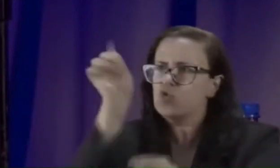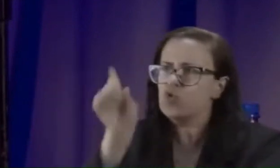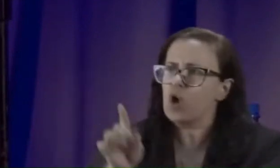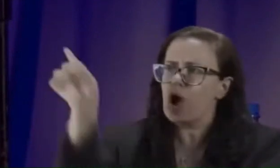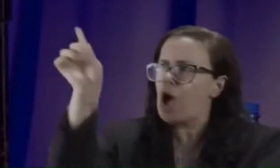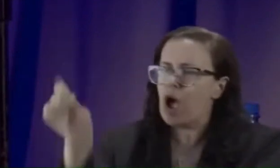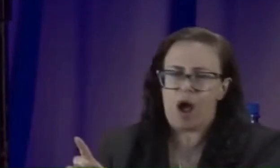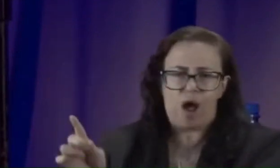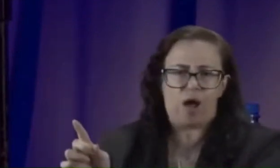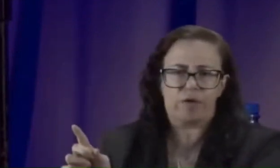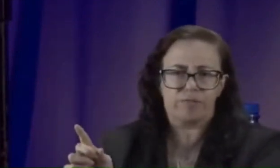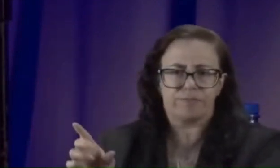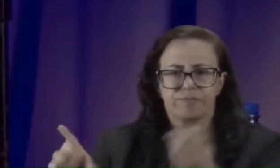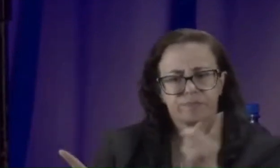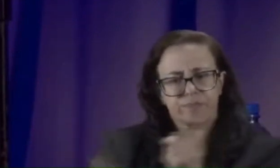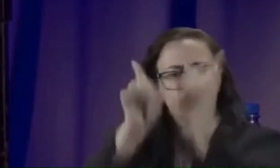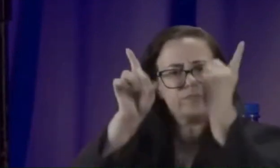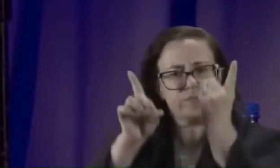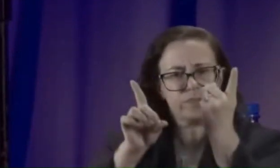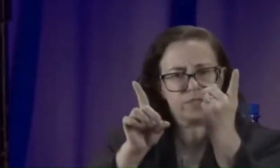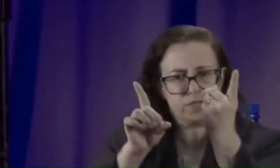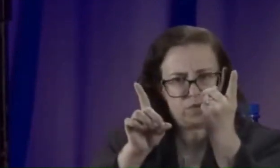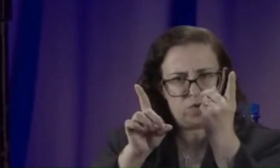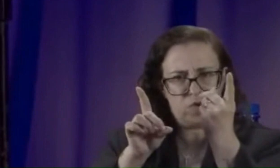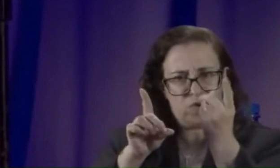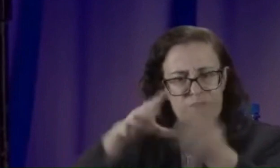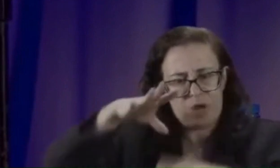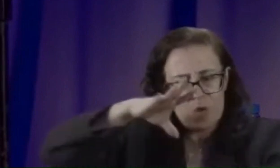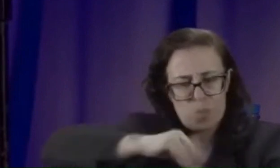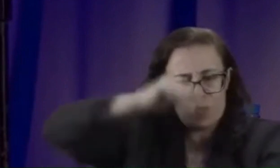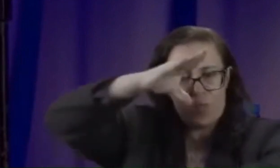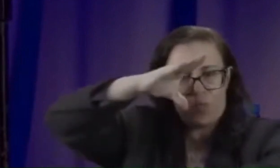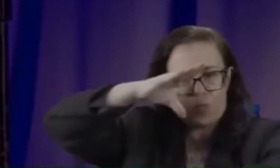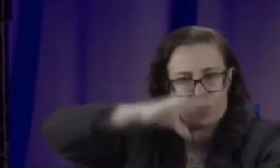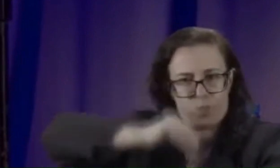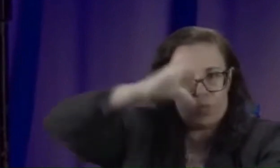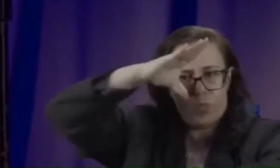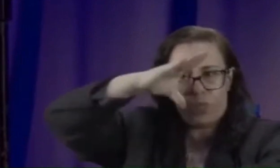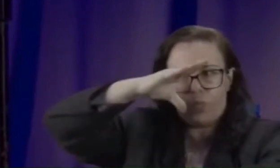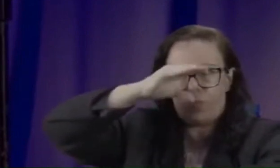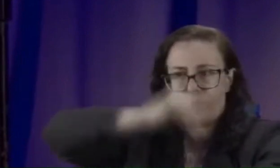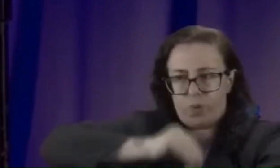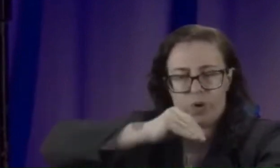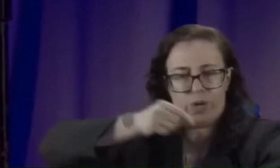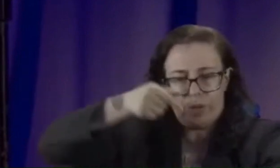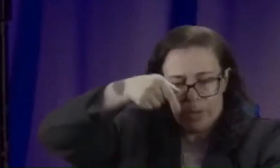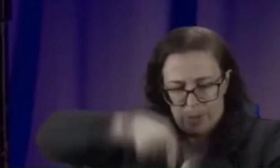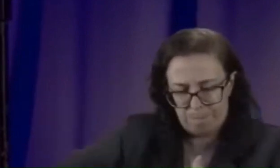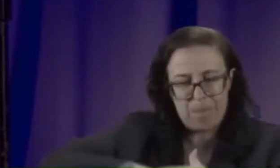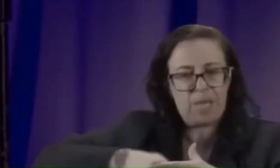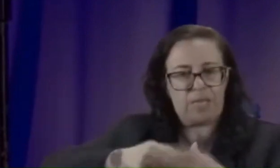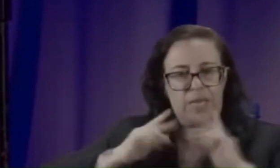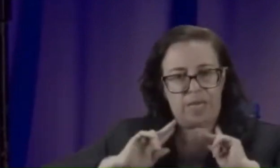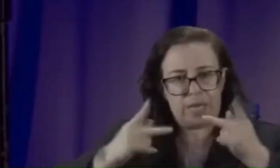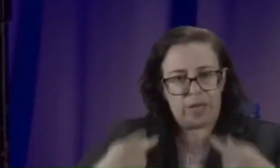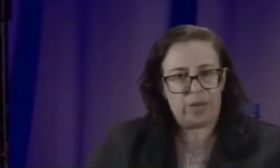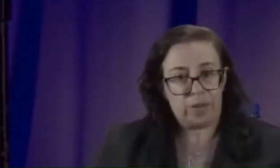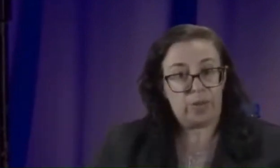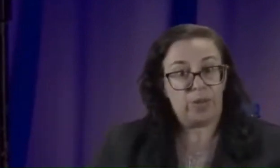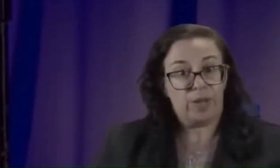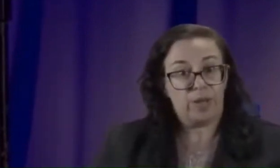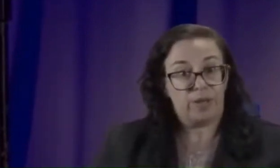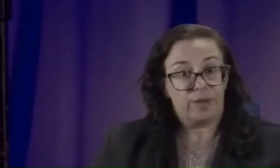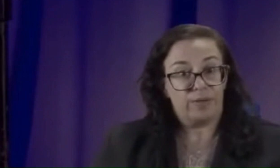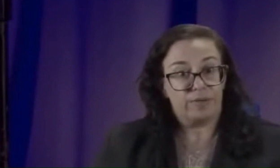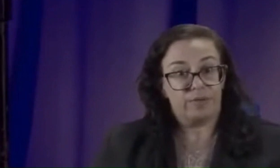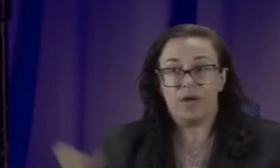ele descobre os raios X que penetram na criatura humana.